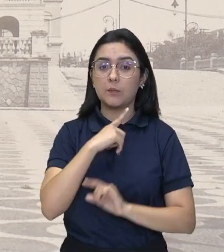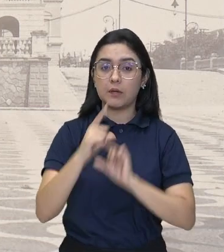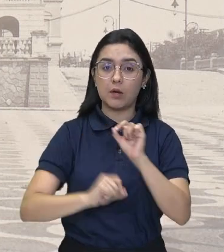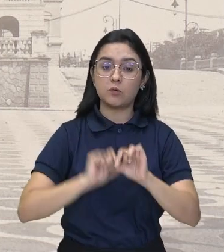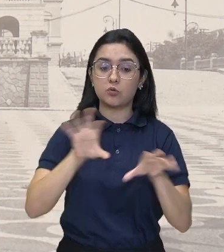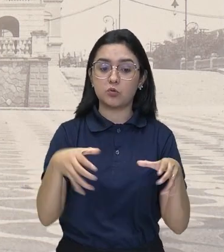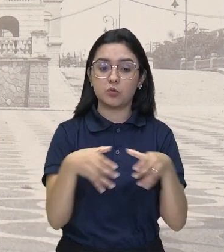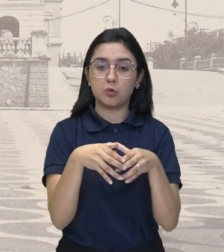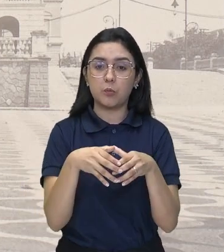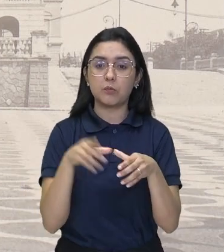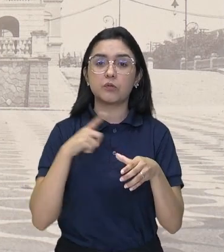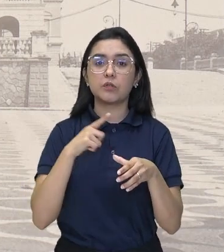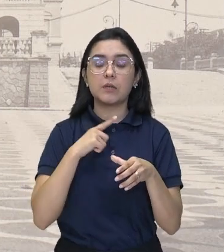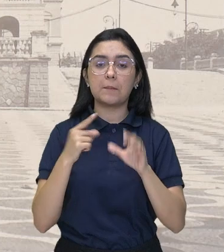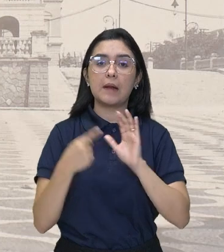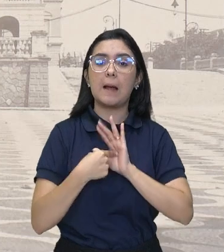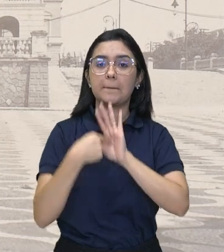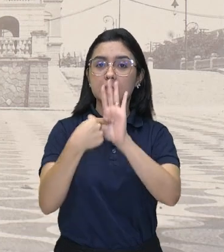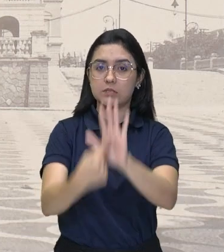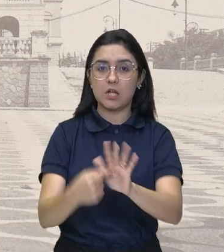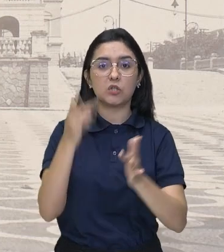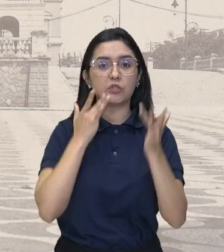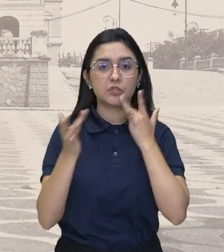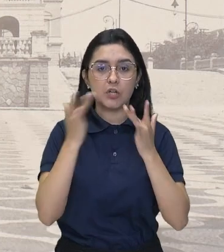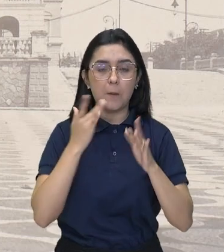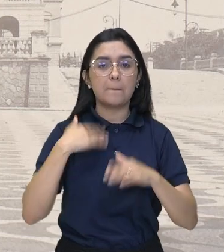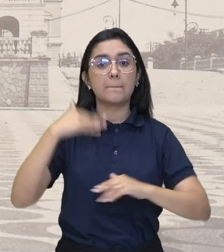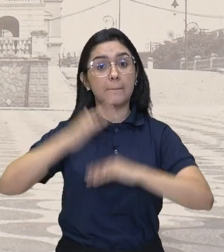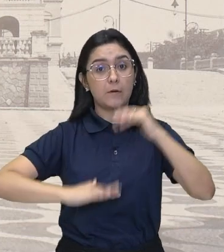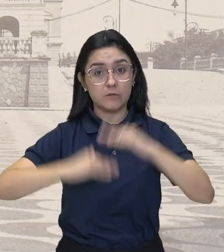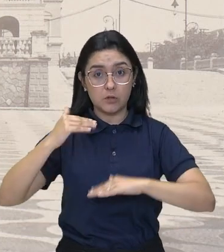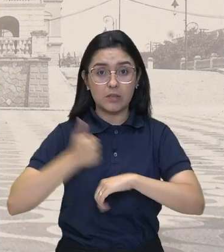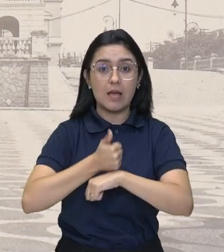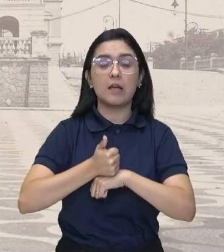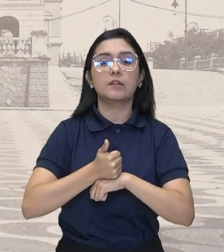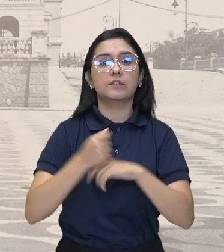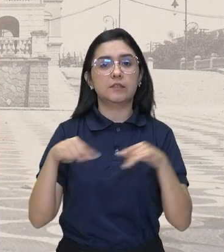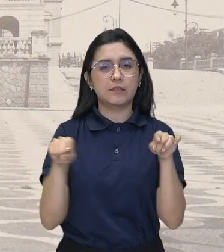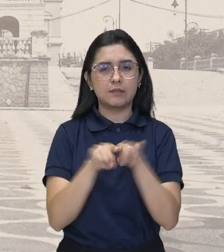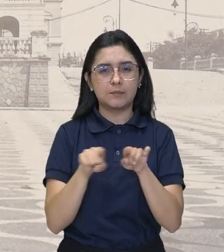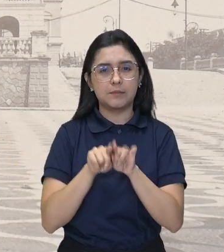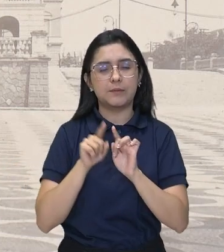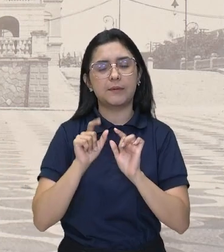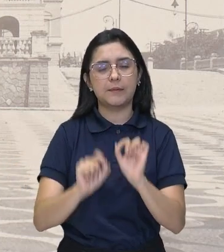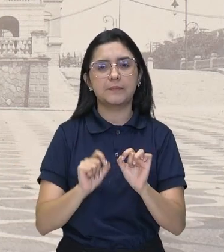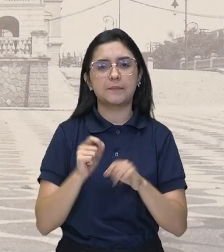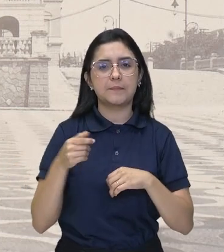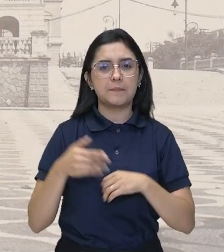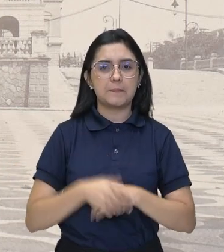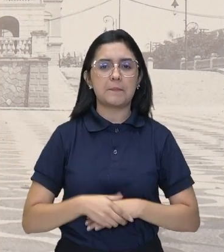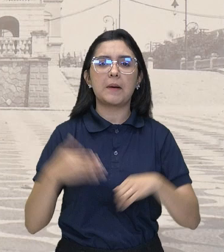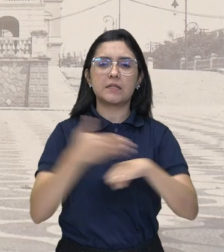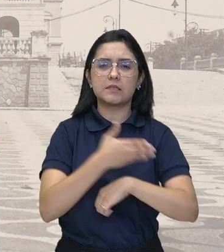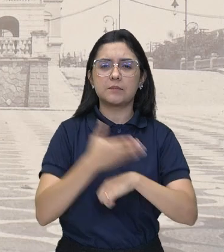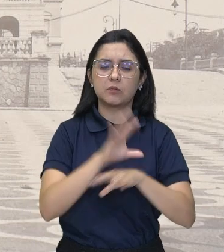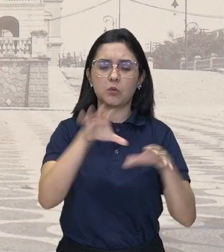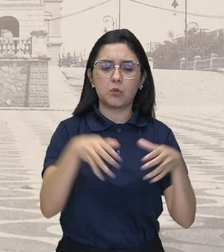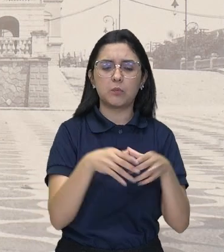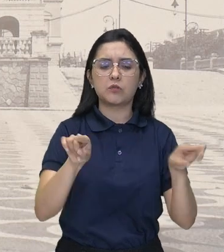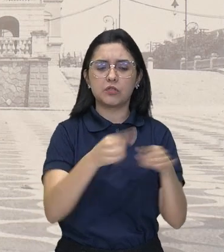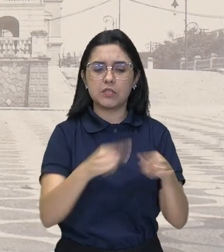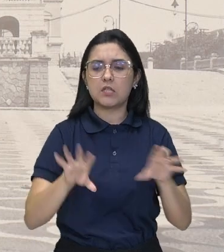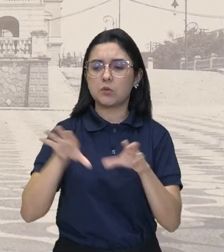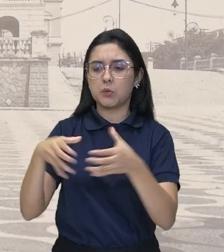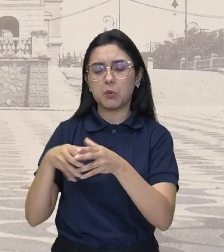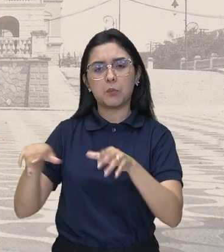são criados para as apresentações, que são profissionais, que fazem parte da orquestra, do corpo de